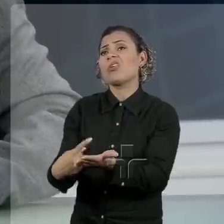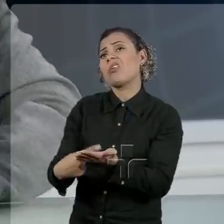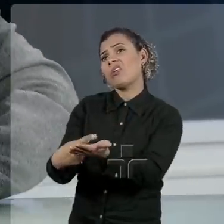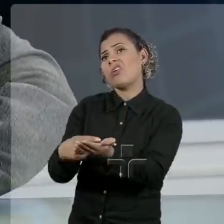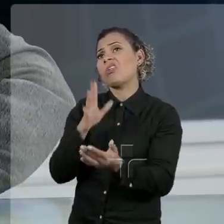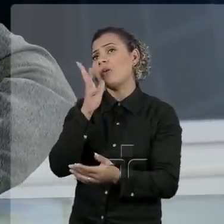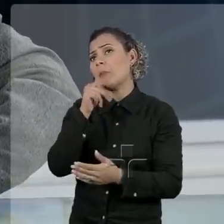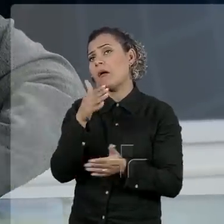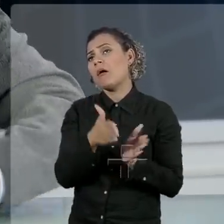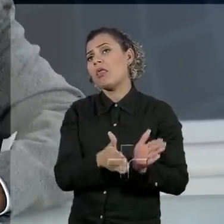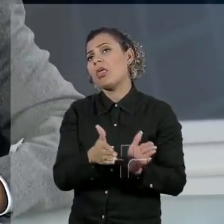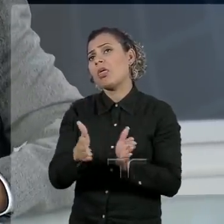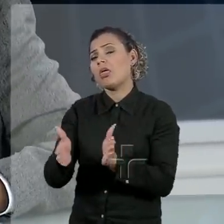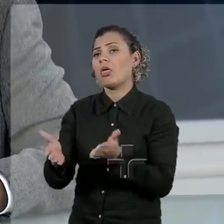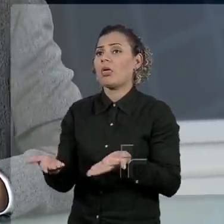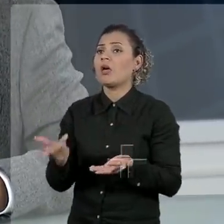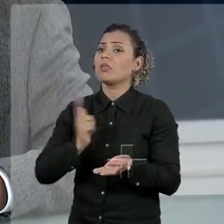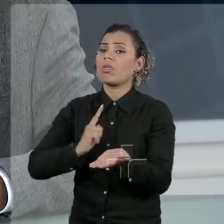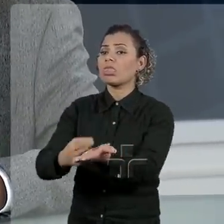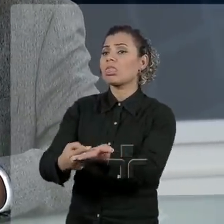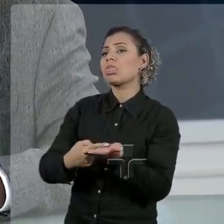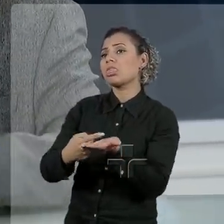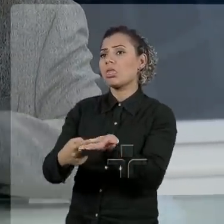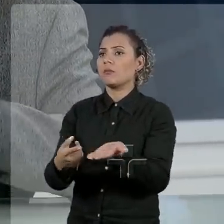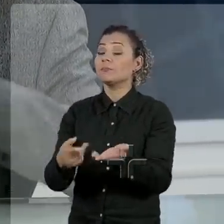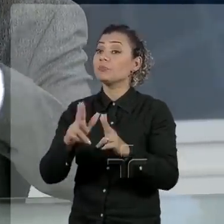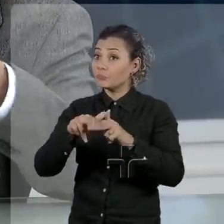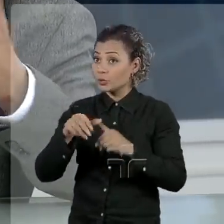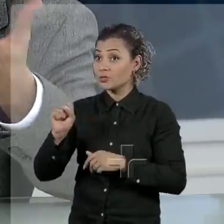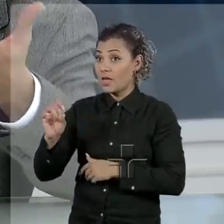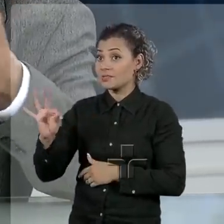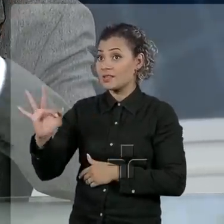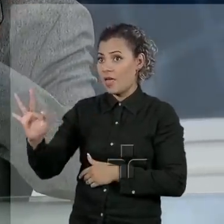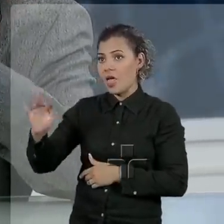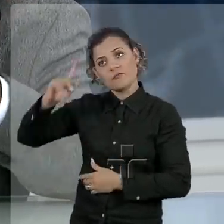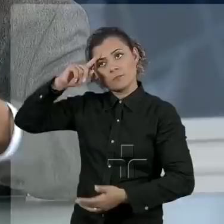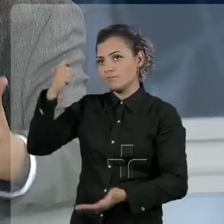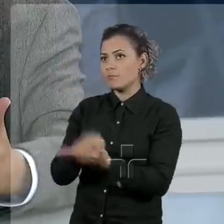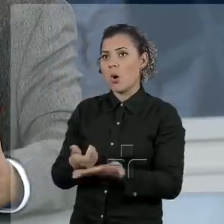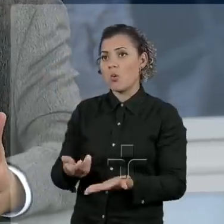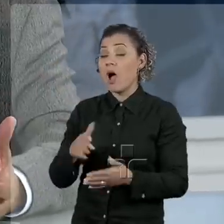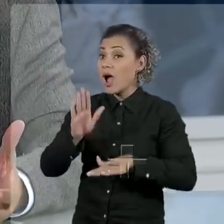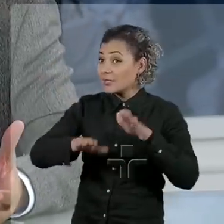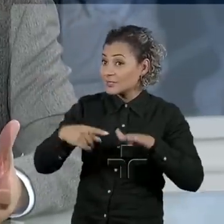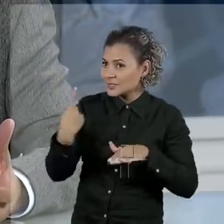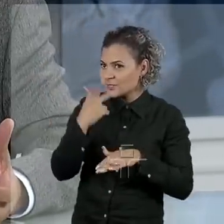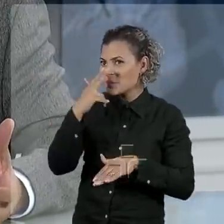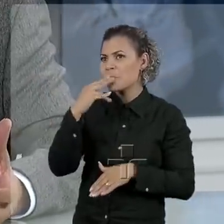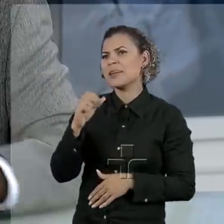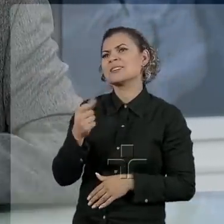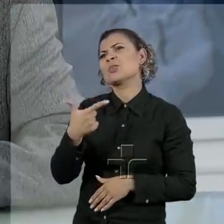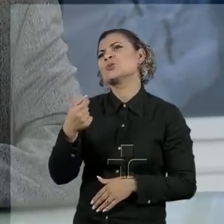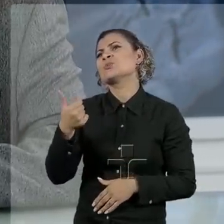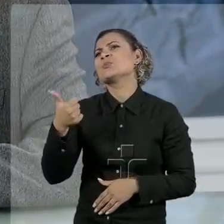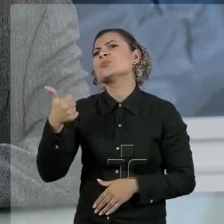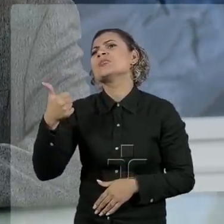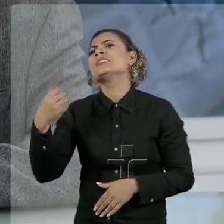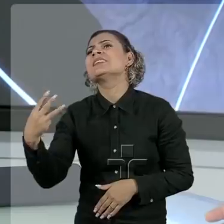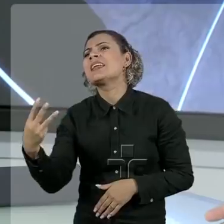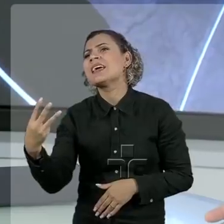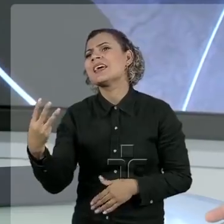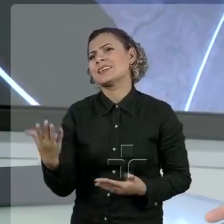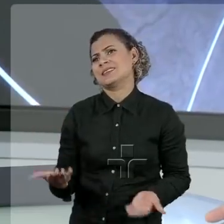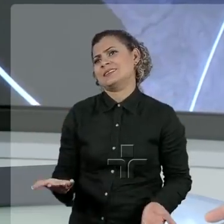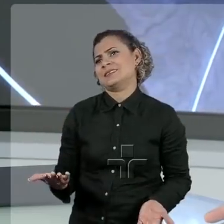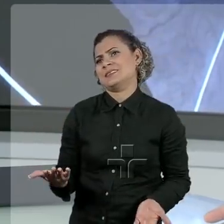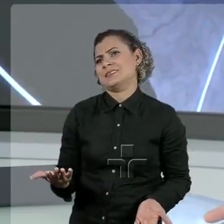negociações, lobbies daqui, lobbies de lá, e aí o Supremo, ainda que para nós pareça lento, desde 2013, sei lá, ele acaba sendo